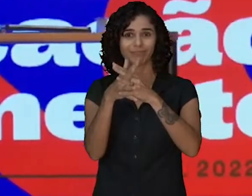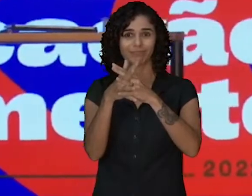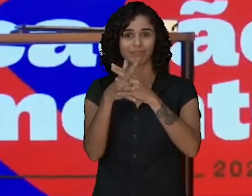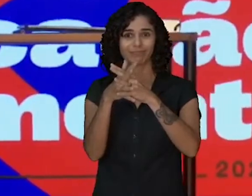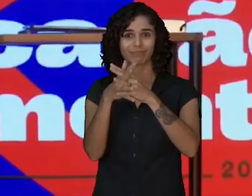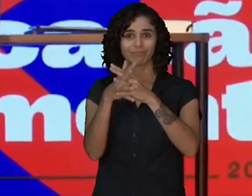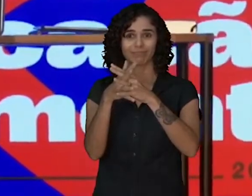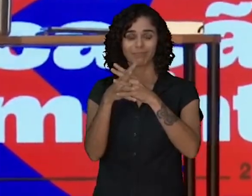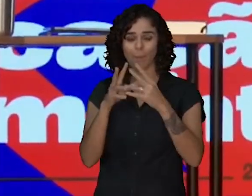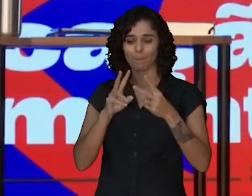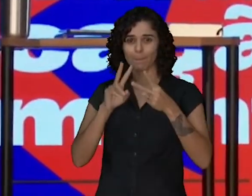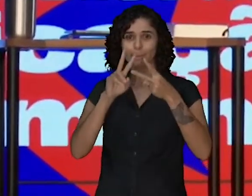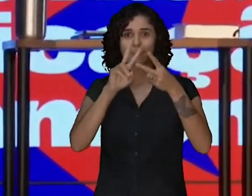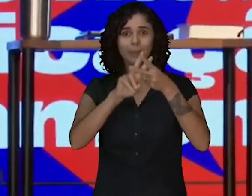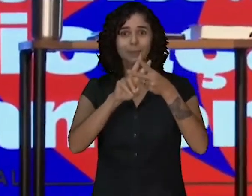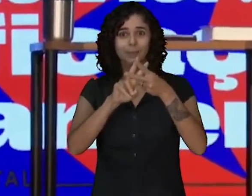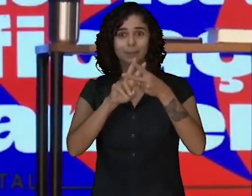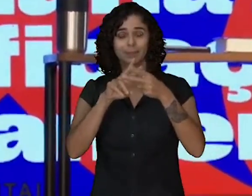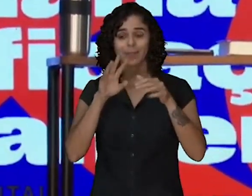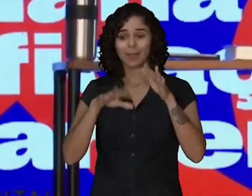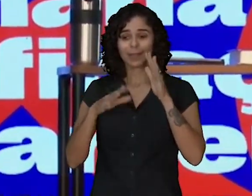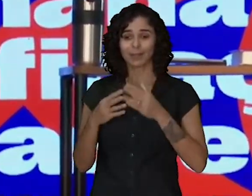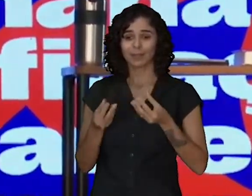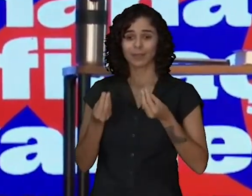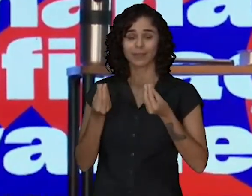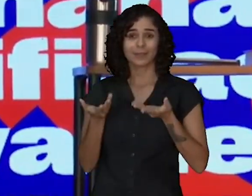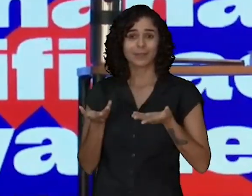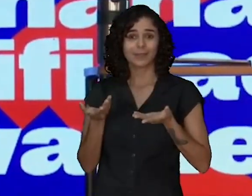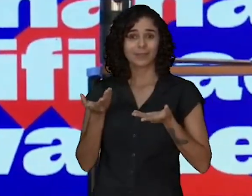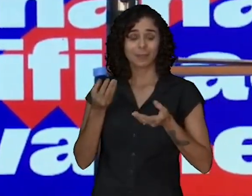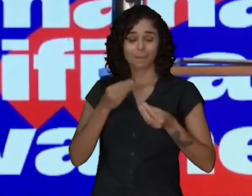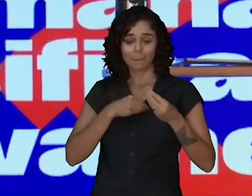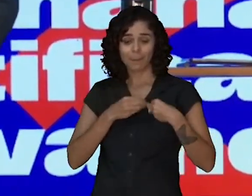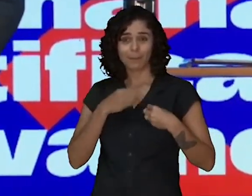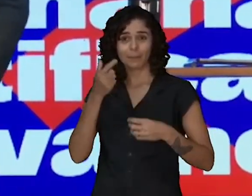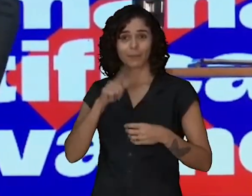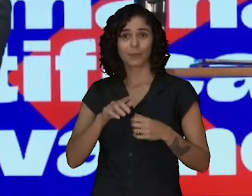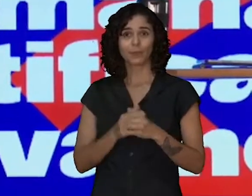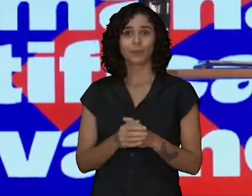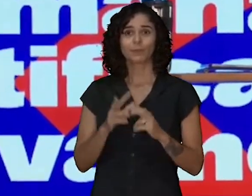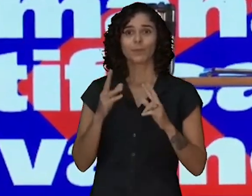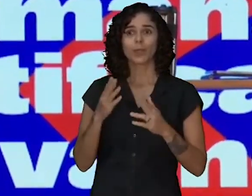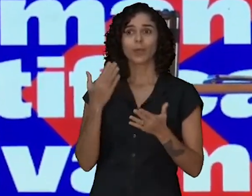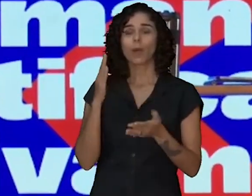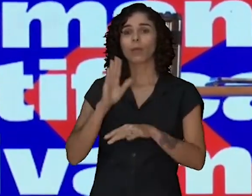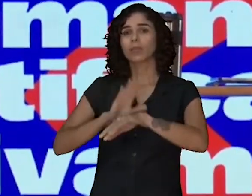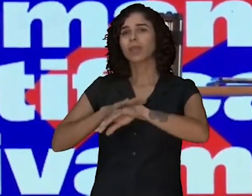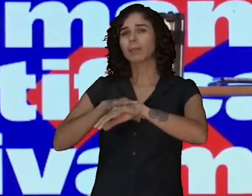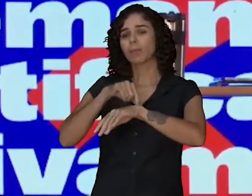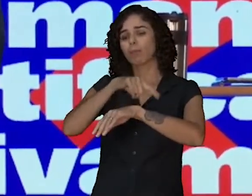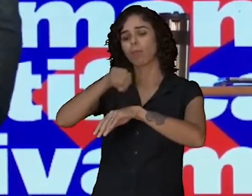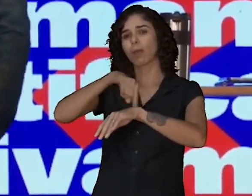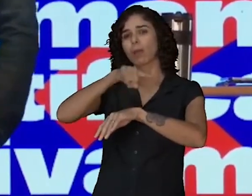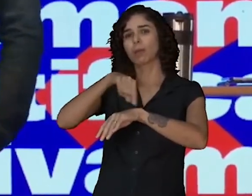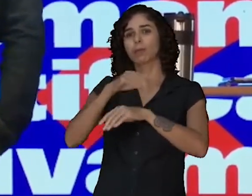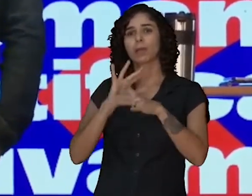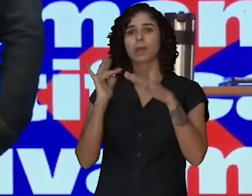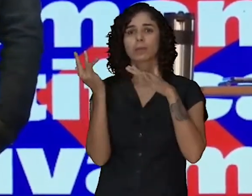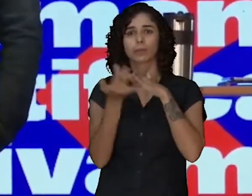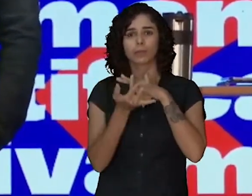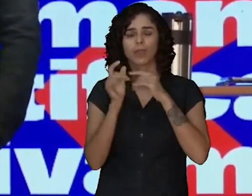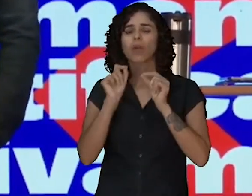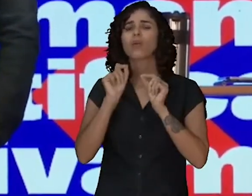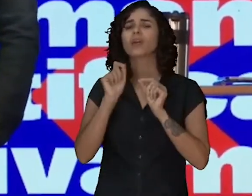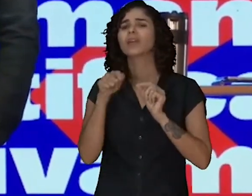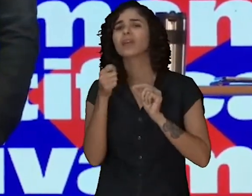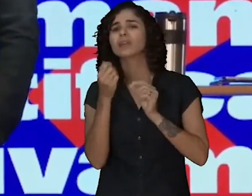terminam nos levando para o pecado. Tem gente que perde muito tempo nas redes sociais. Quem passa mais tempo do que deveria nas redes sociais com o celular